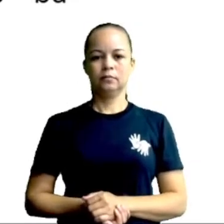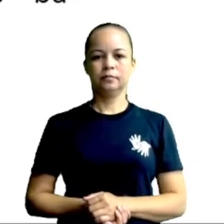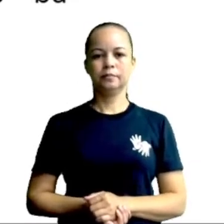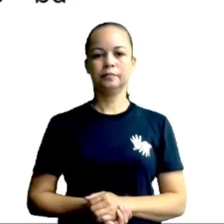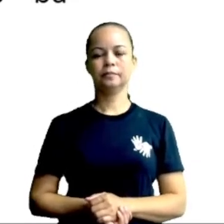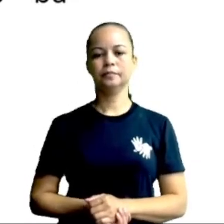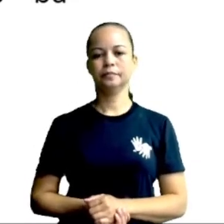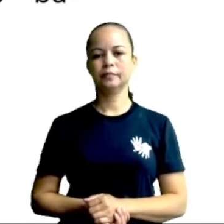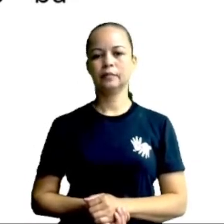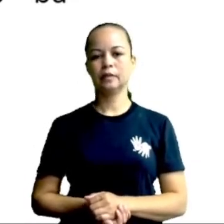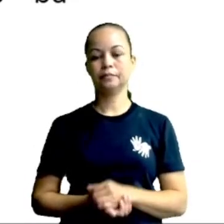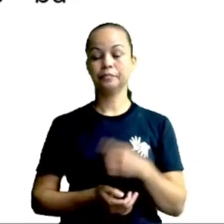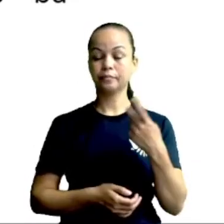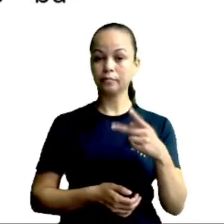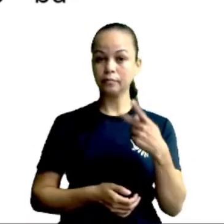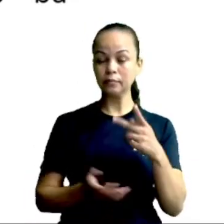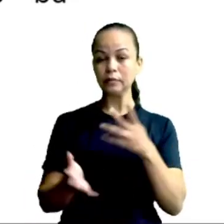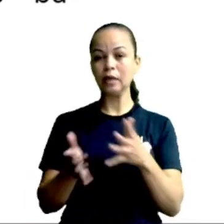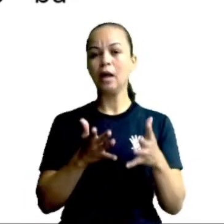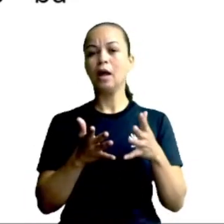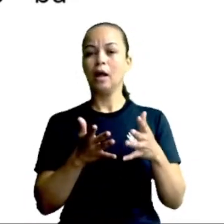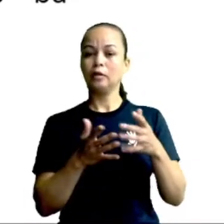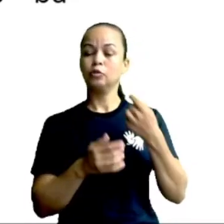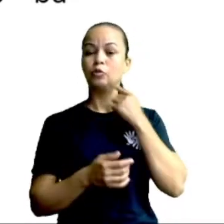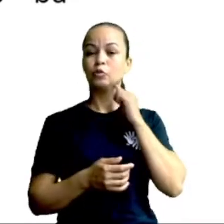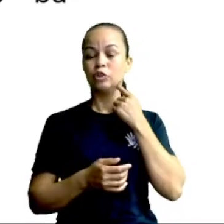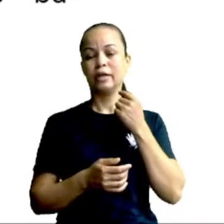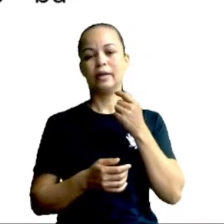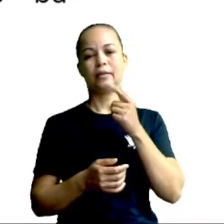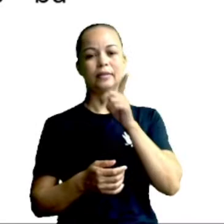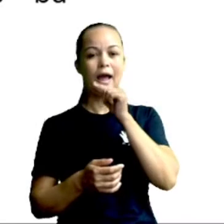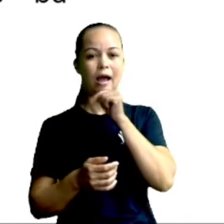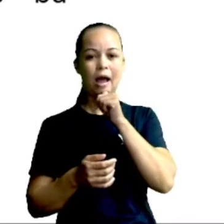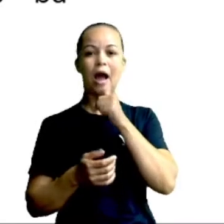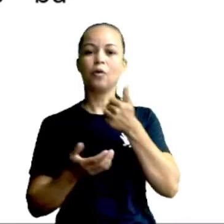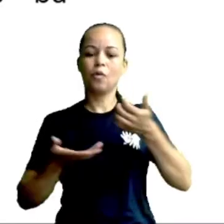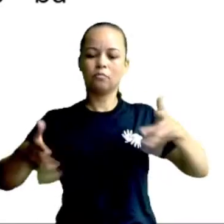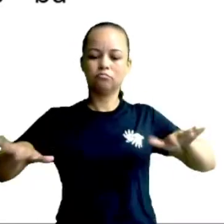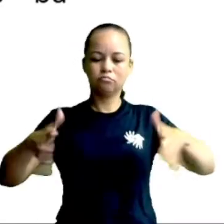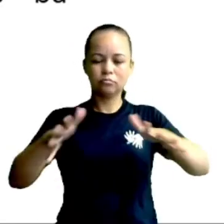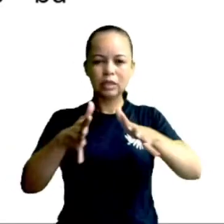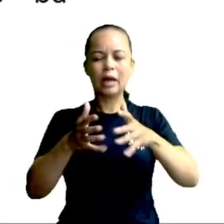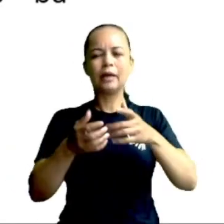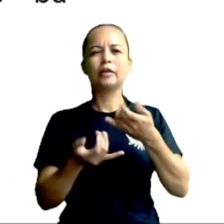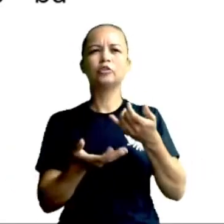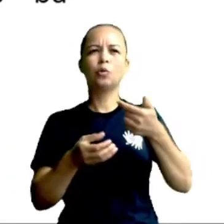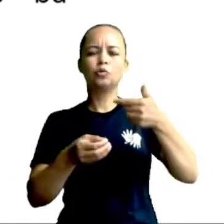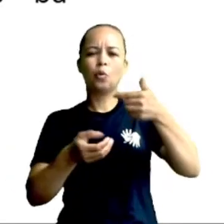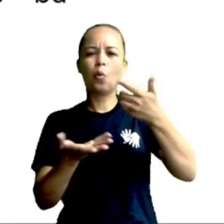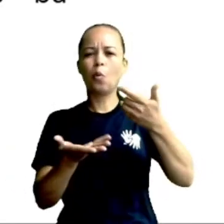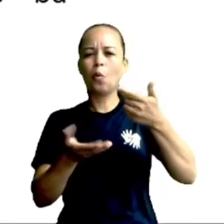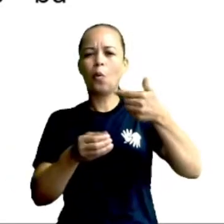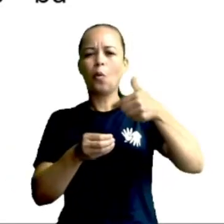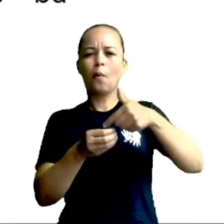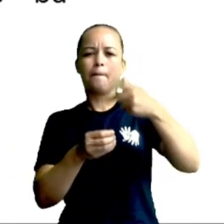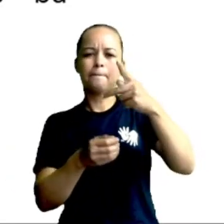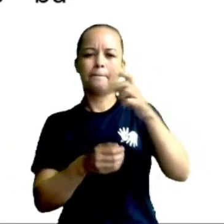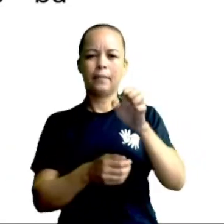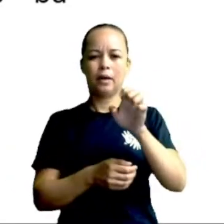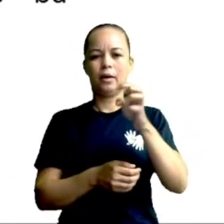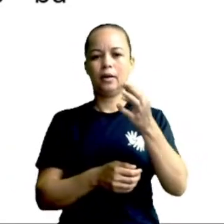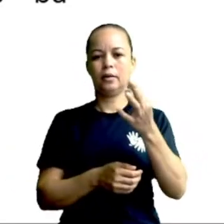E aí, né, nessa poluição da água do mar, né, a questão do petróleo derramado no mar, o despejo de esgoto